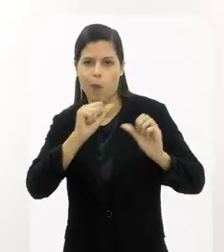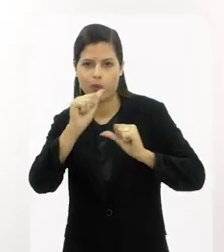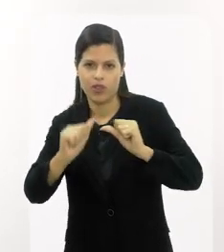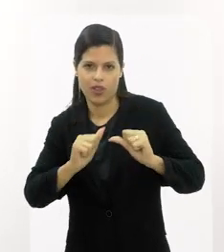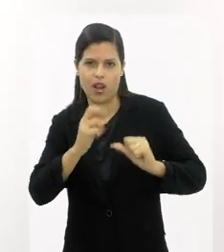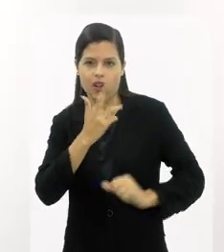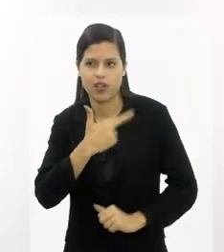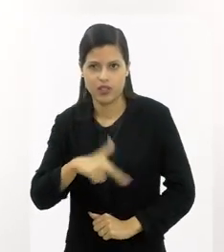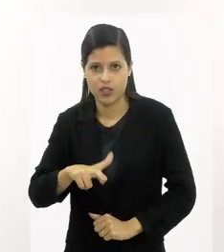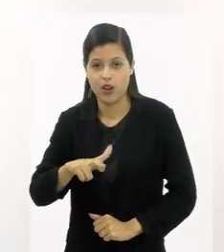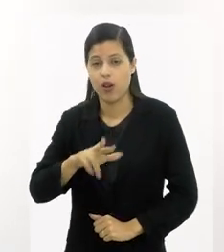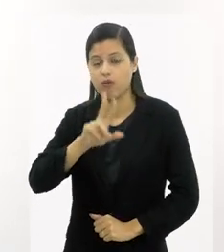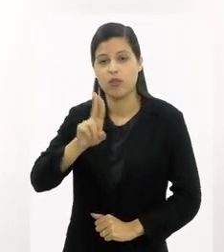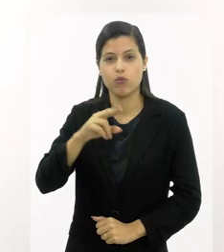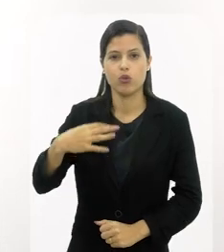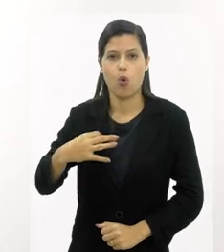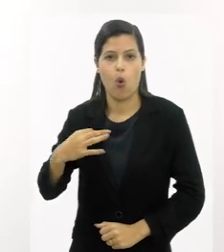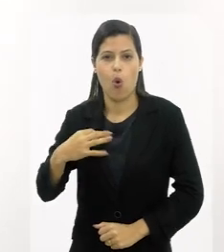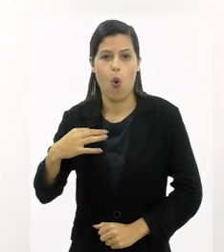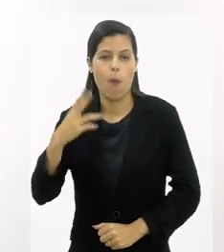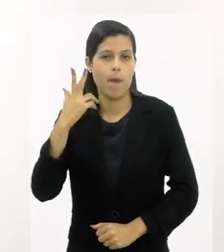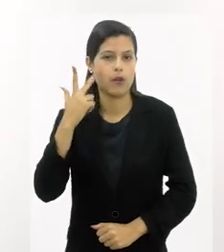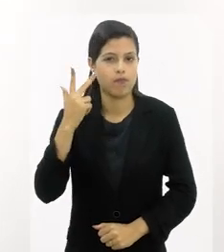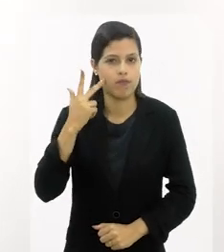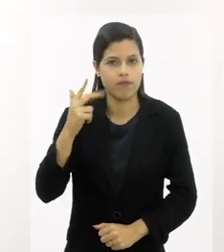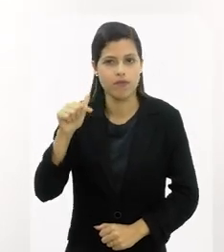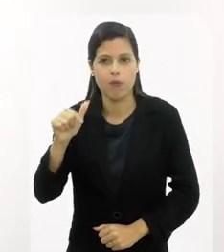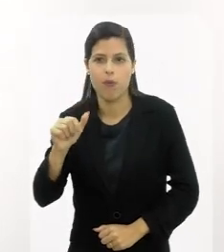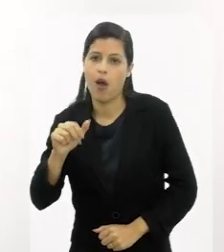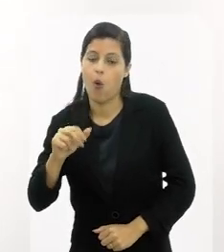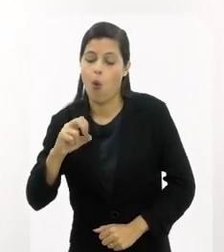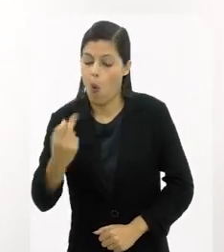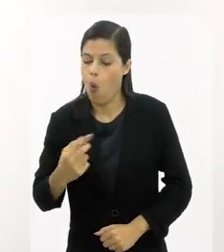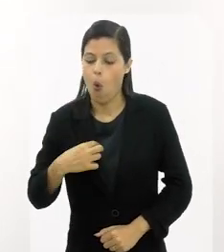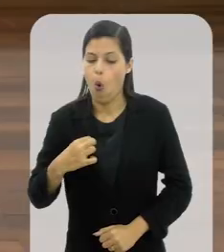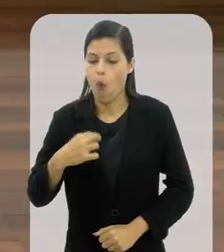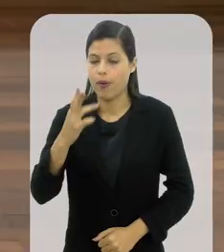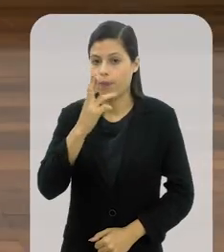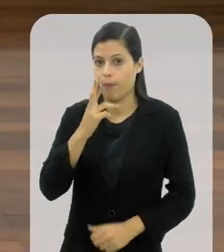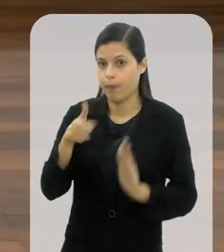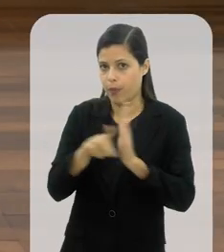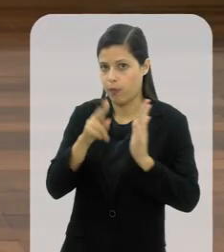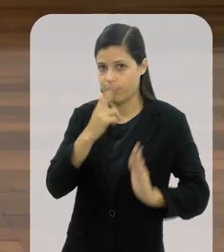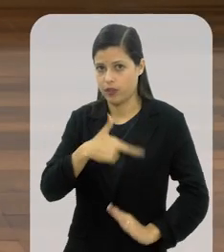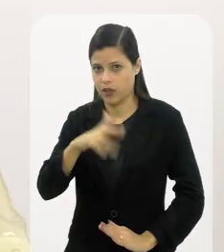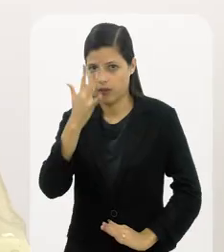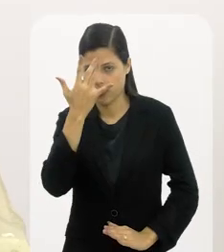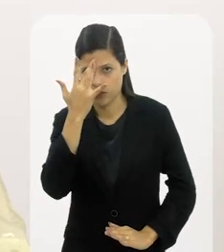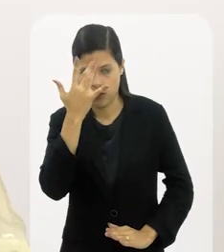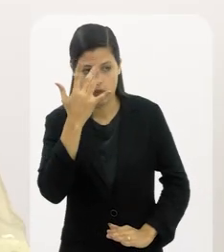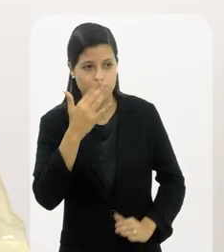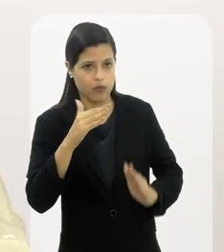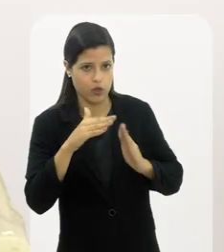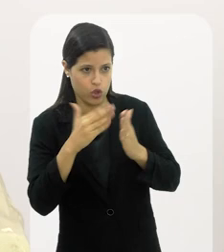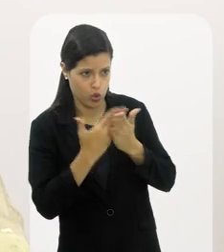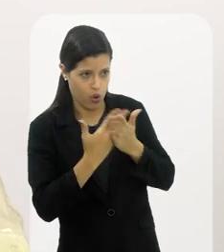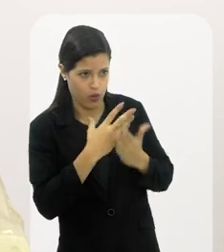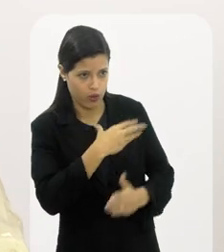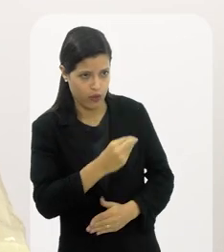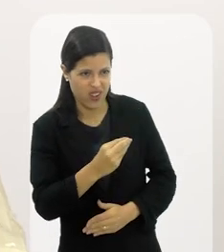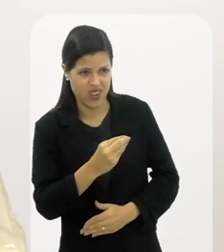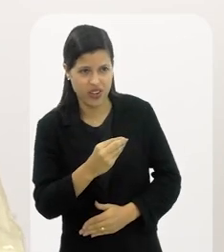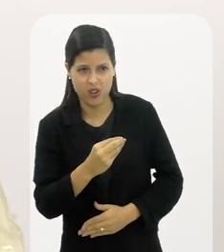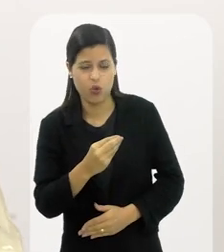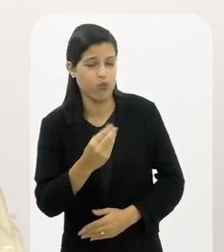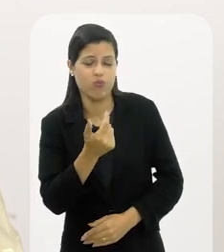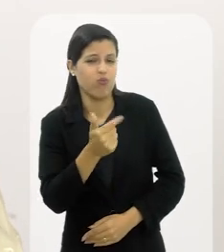Krishna, você foi vestida assim ou você foi vestida civil? Não, na escola que você diz o quê? Dos filhos? Isso. Não, já